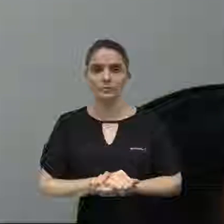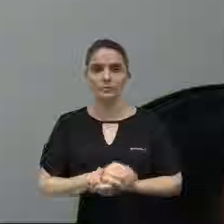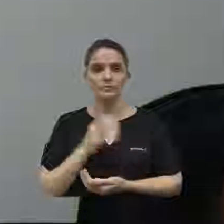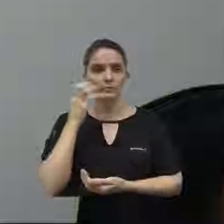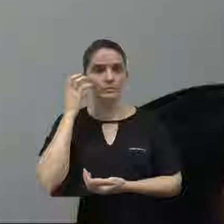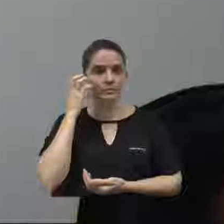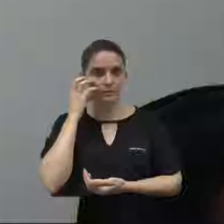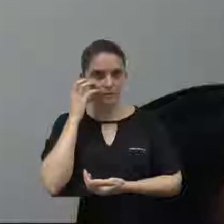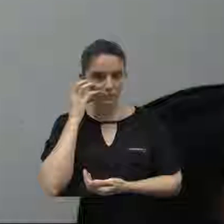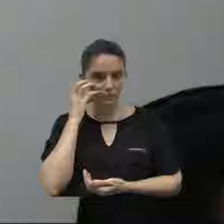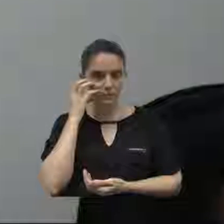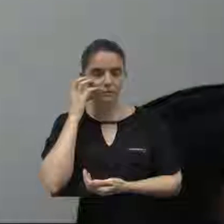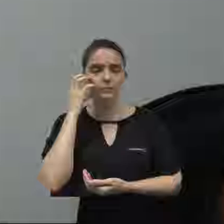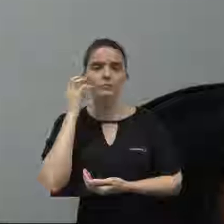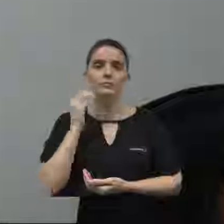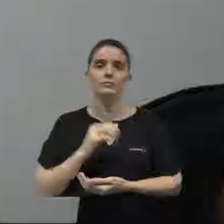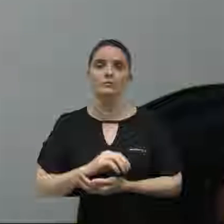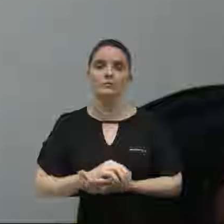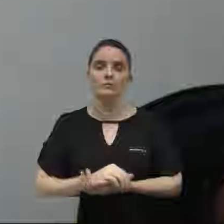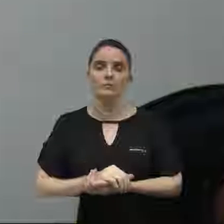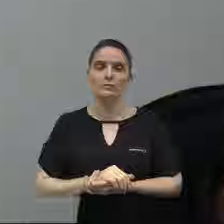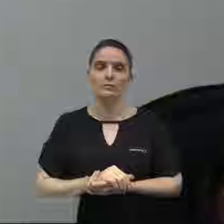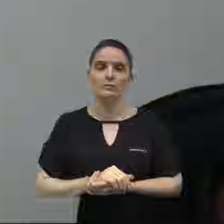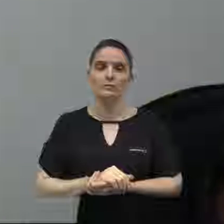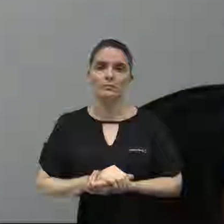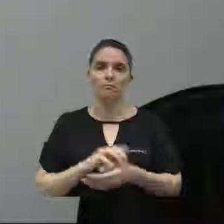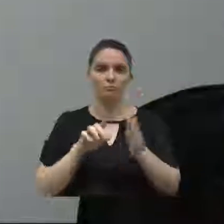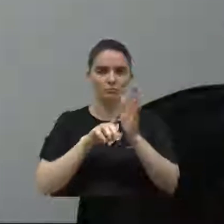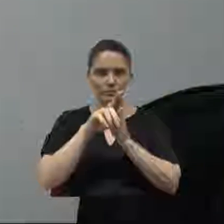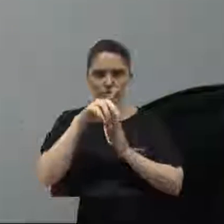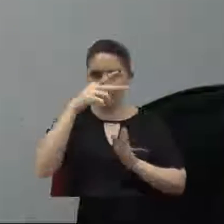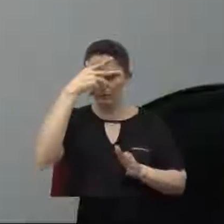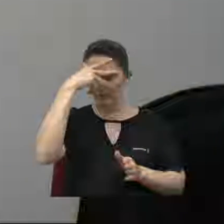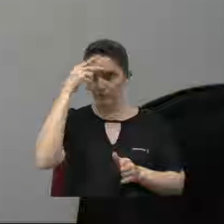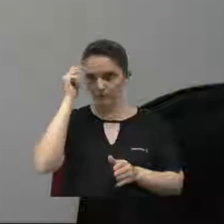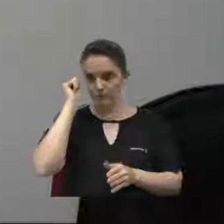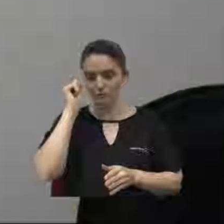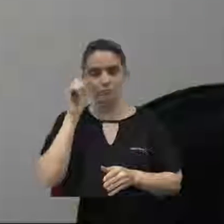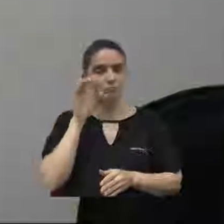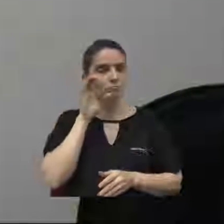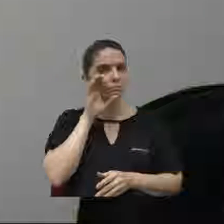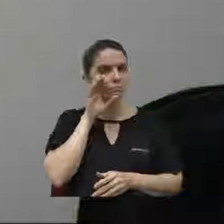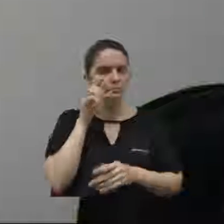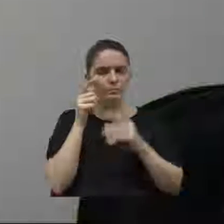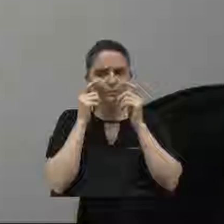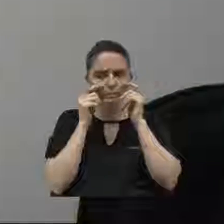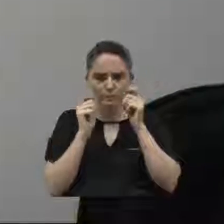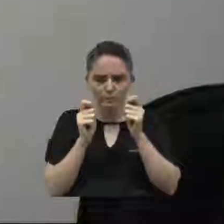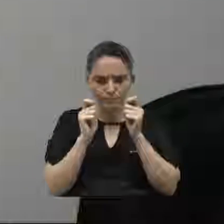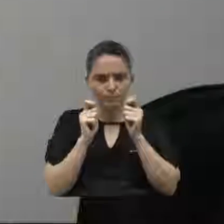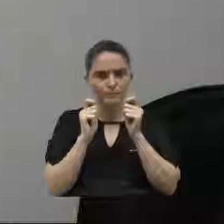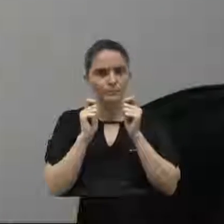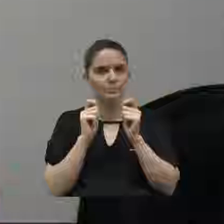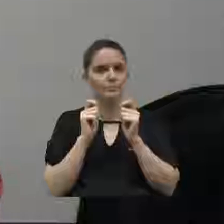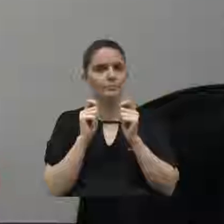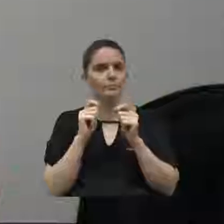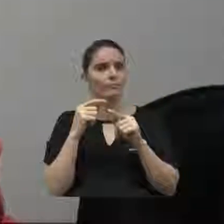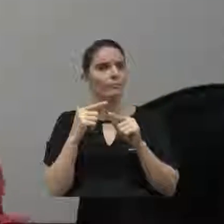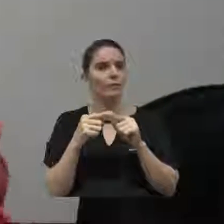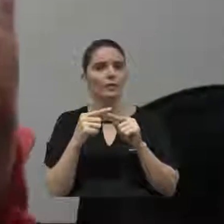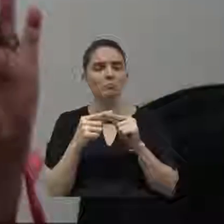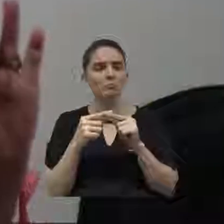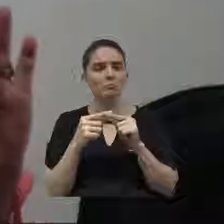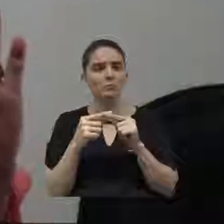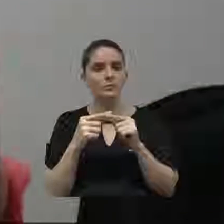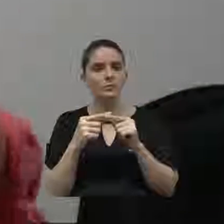Marcelo, vereador Marcelo Rossi, esse requerimento, ele me chama a atenção, a gente às vezes passa